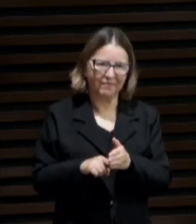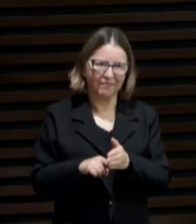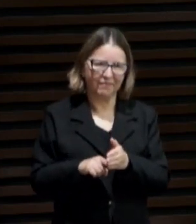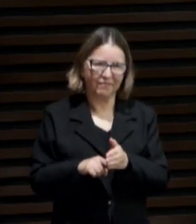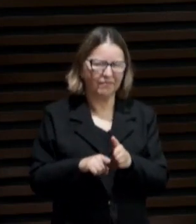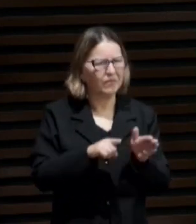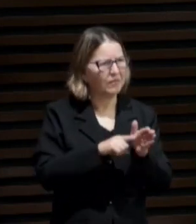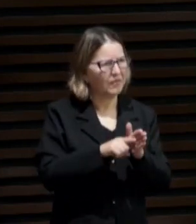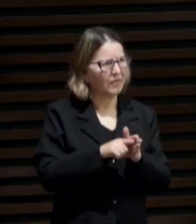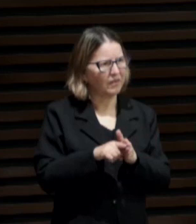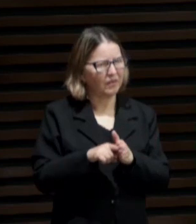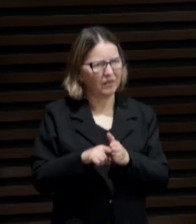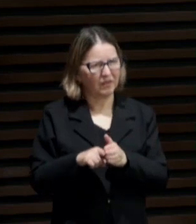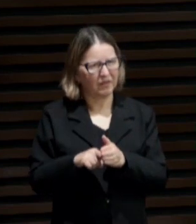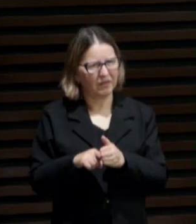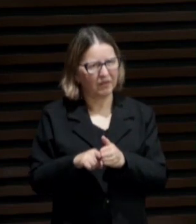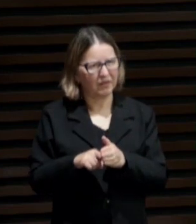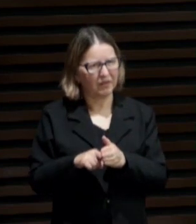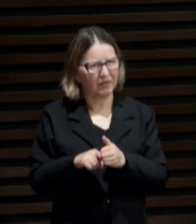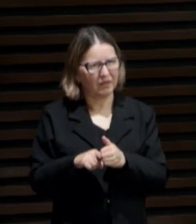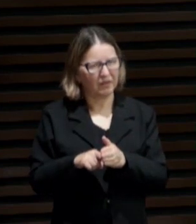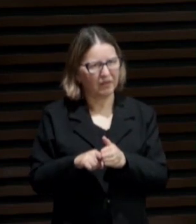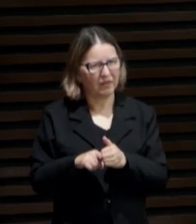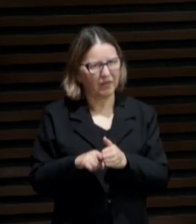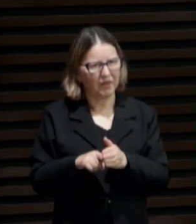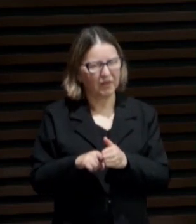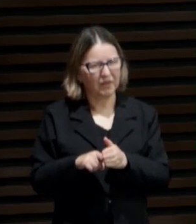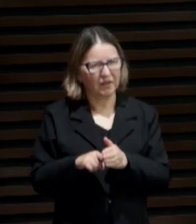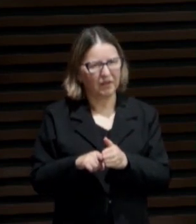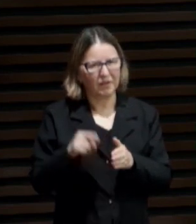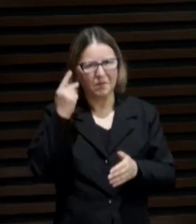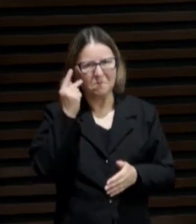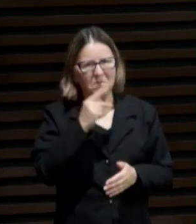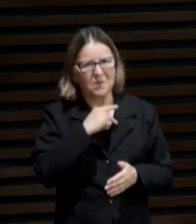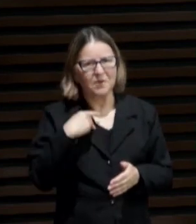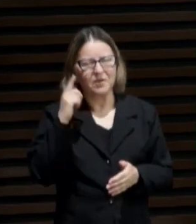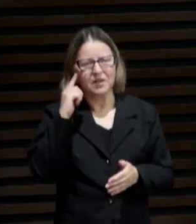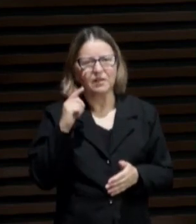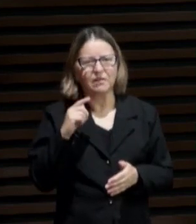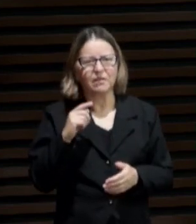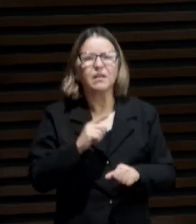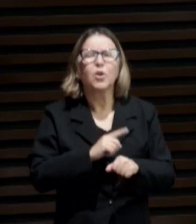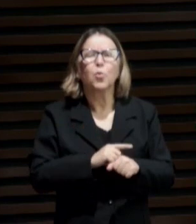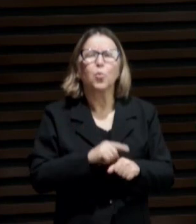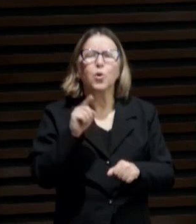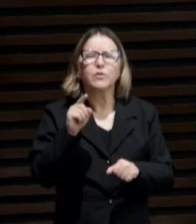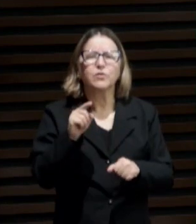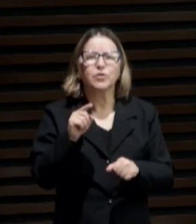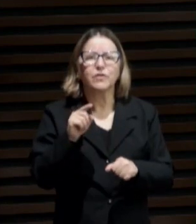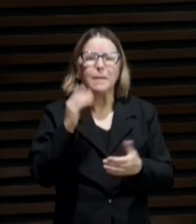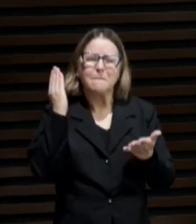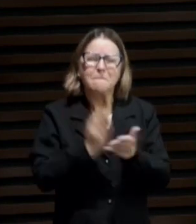Perguntaram para quem? Não sei se não foi o pastor Guilherme. Quando que o senhor vai parar de pregar sobre o novo nascimento? O dia que você nascer de novo, irmão.